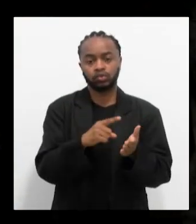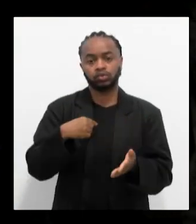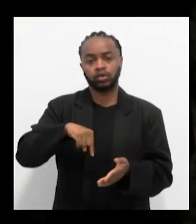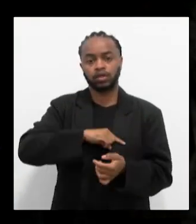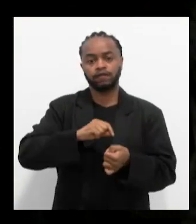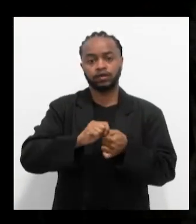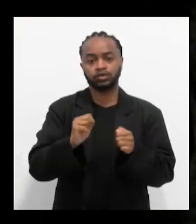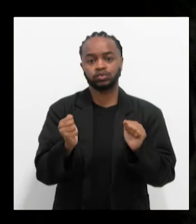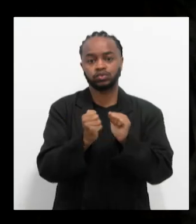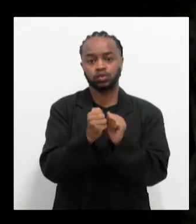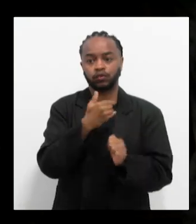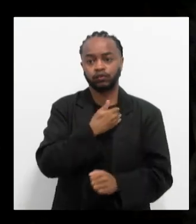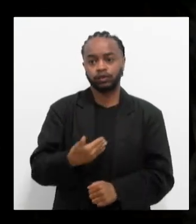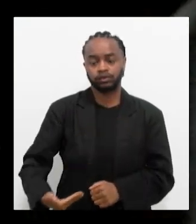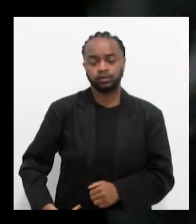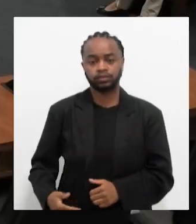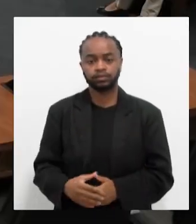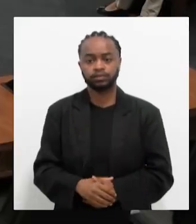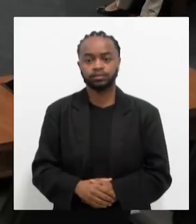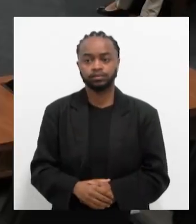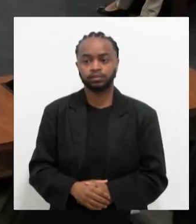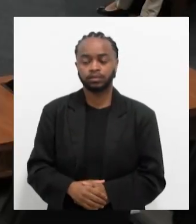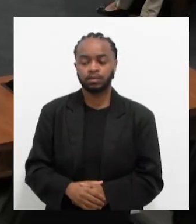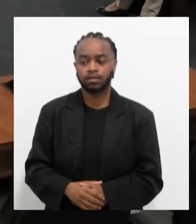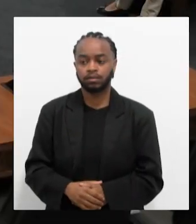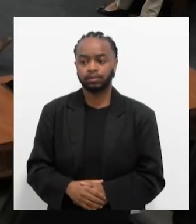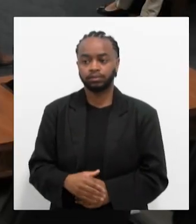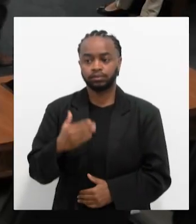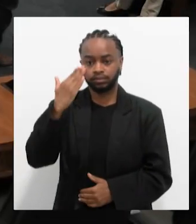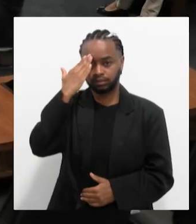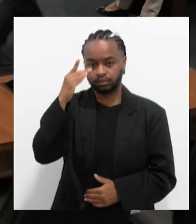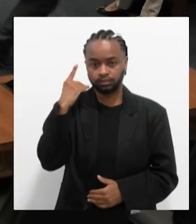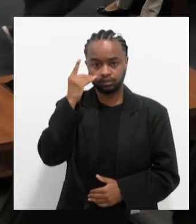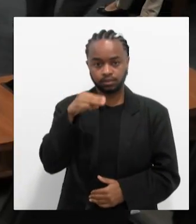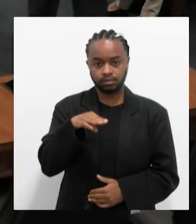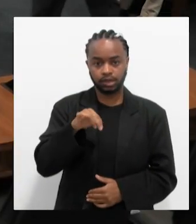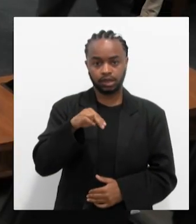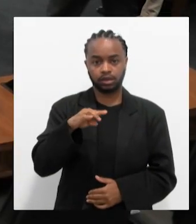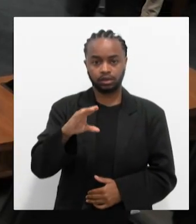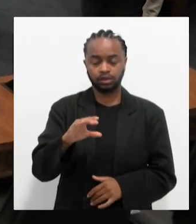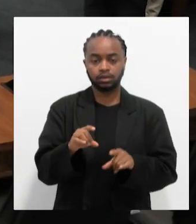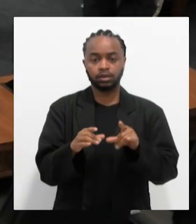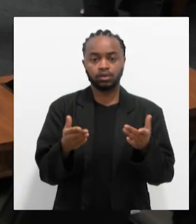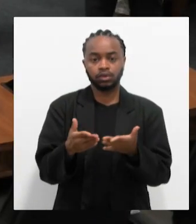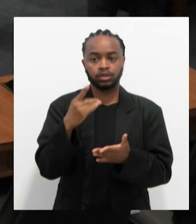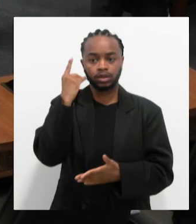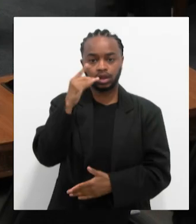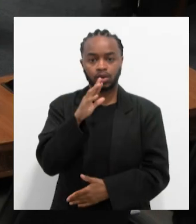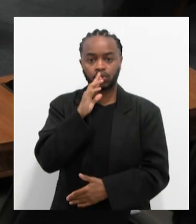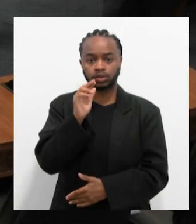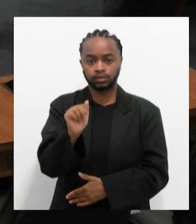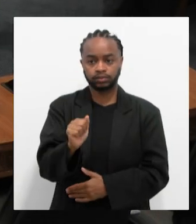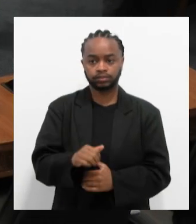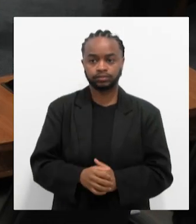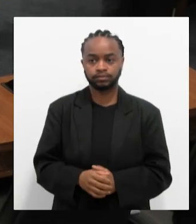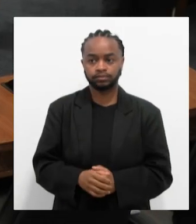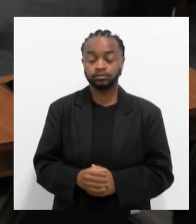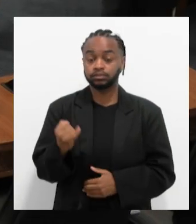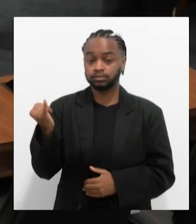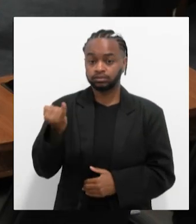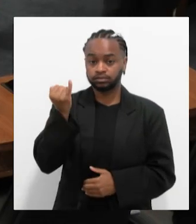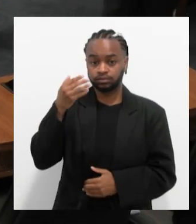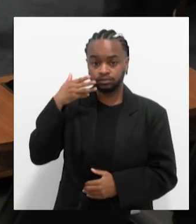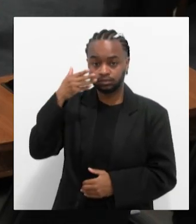com o governo e os deputados. Senhor Obrigado, presidente. deputado Mink. Deputado Rodrigo Amorim. Senhor presidente, é bastante oportuna a fala do